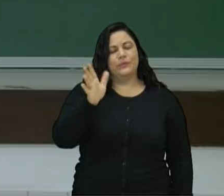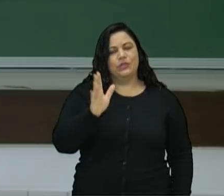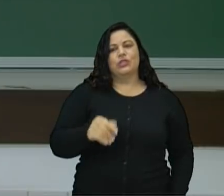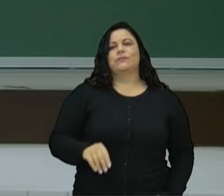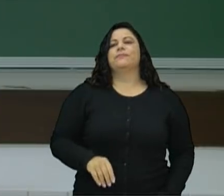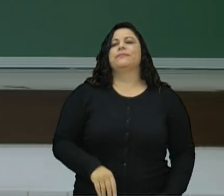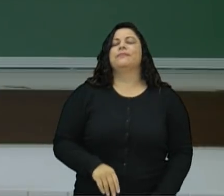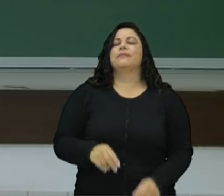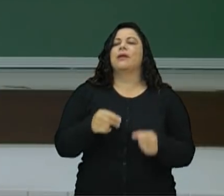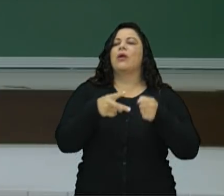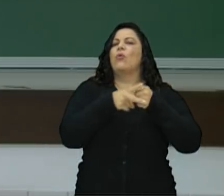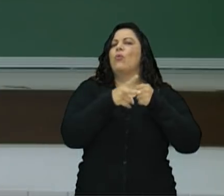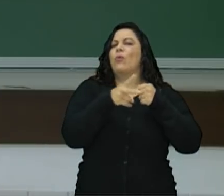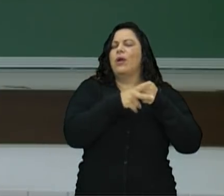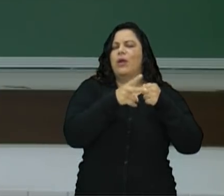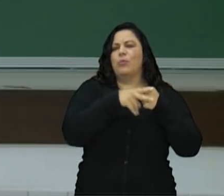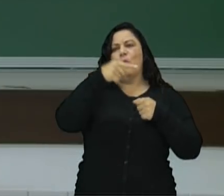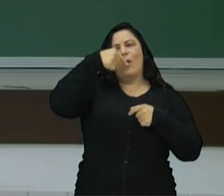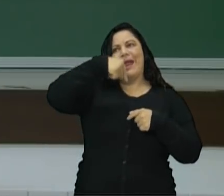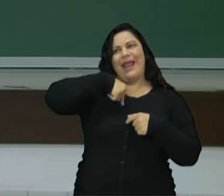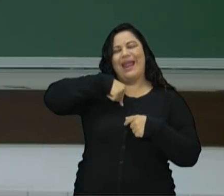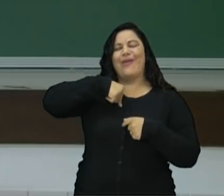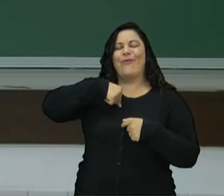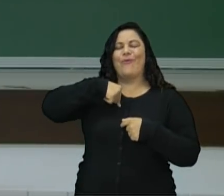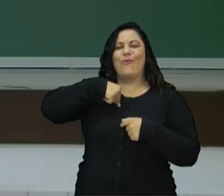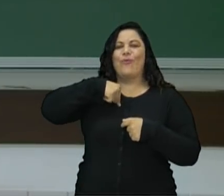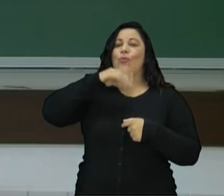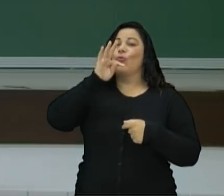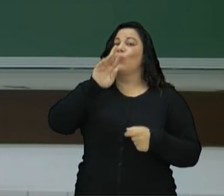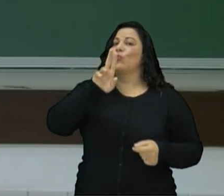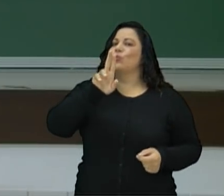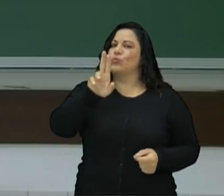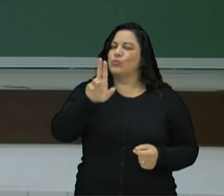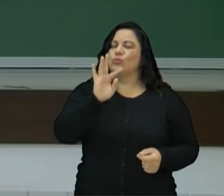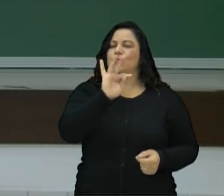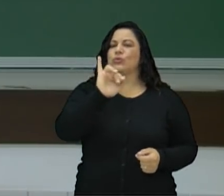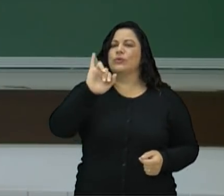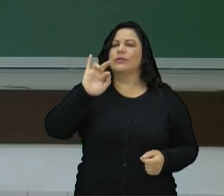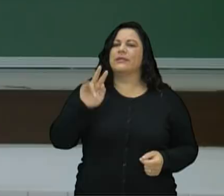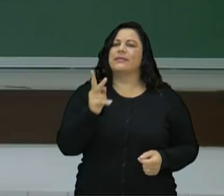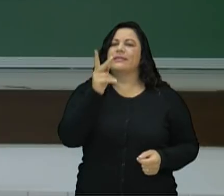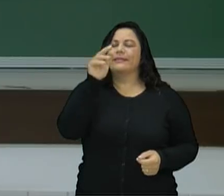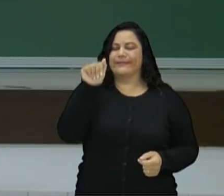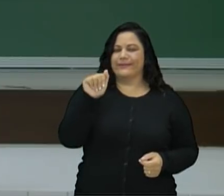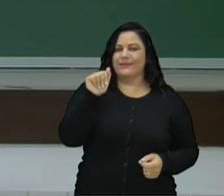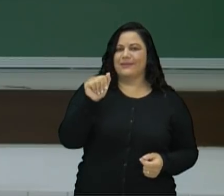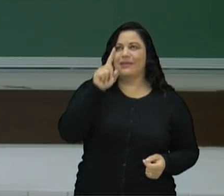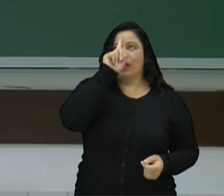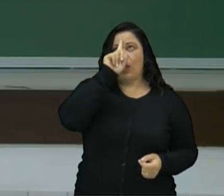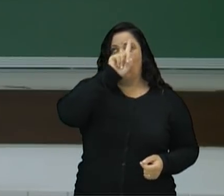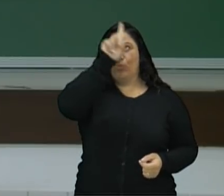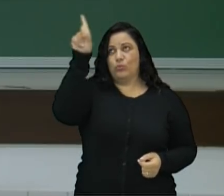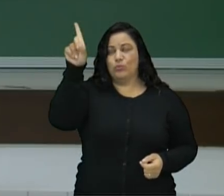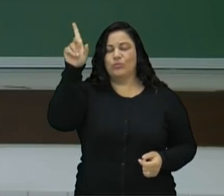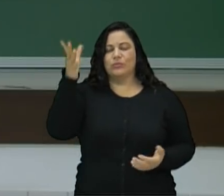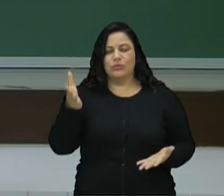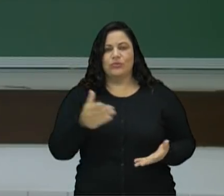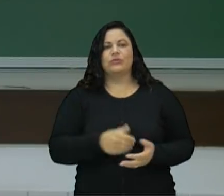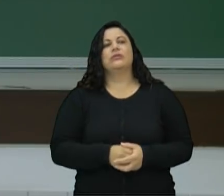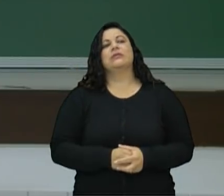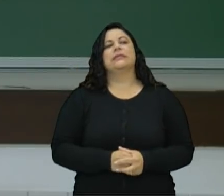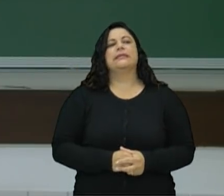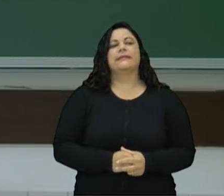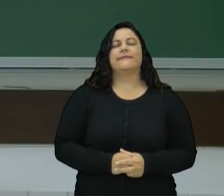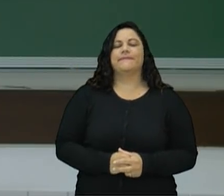pretérito imperfeito, né? Eu tinha, tu tinhas, ele tinha, né? Nesse caso, se refere ao dia, né? Então, o dia seria ali, digamos